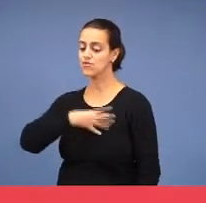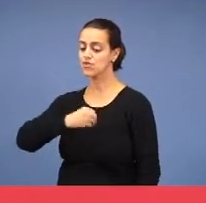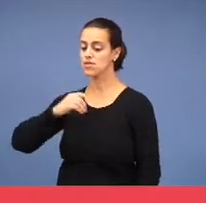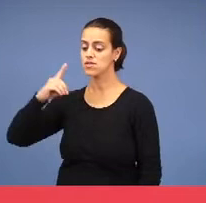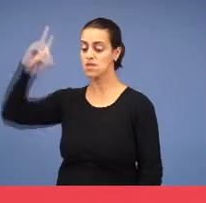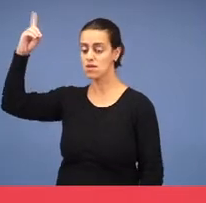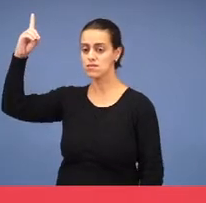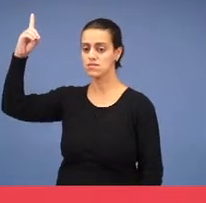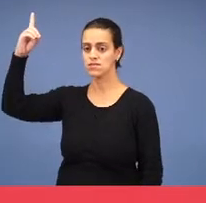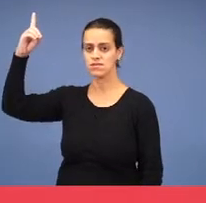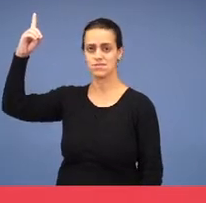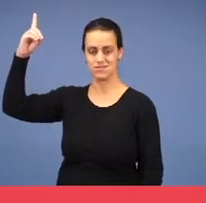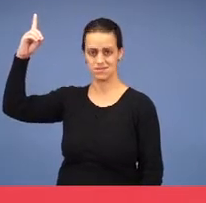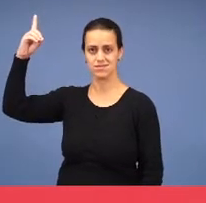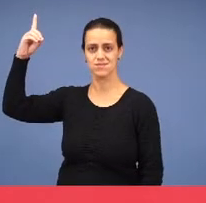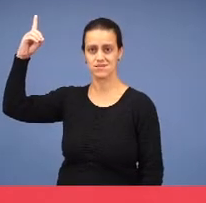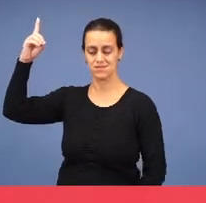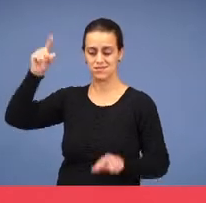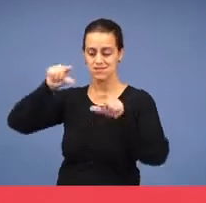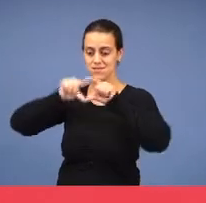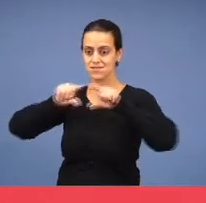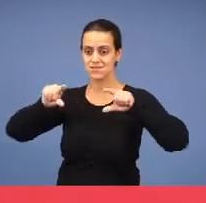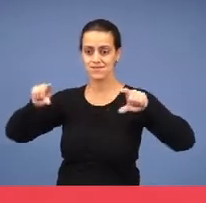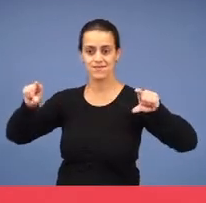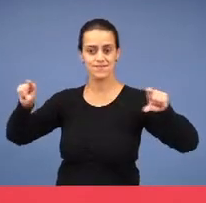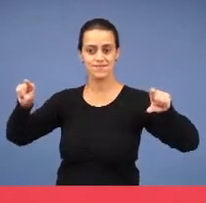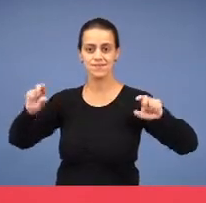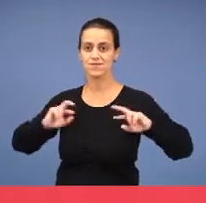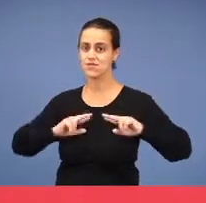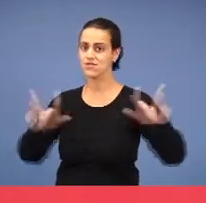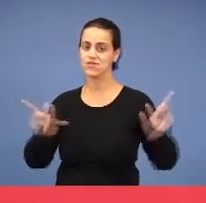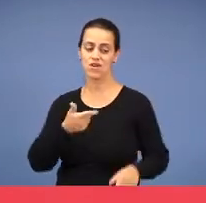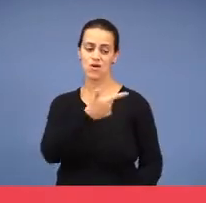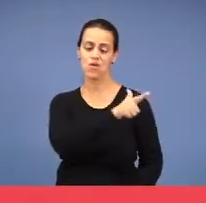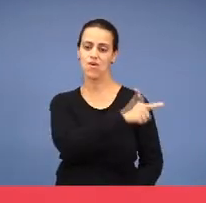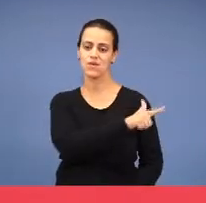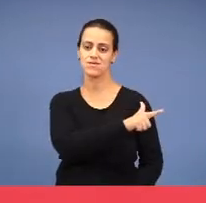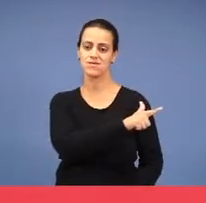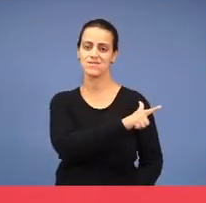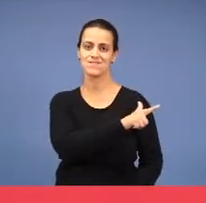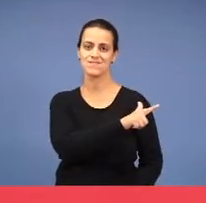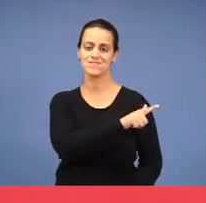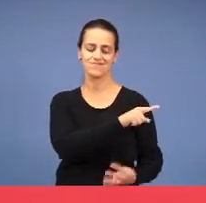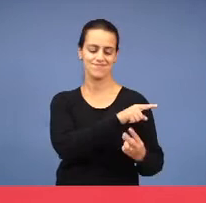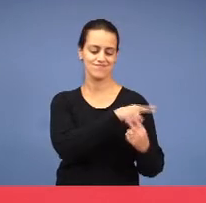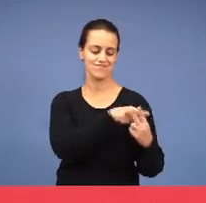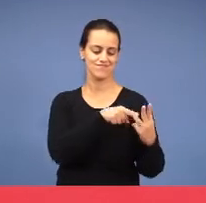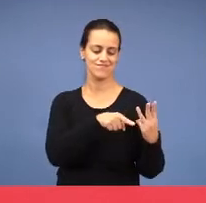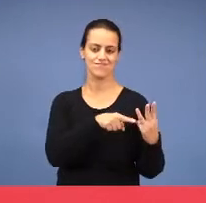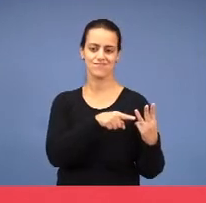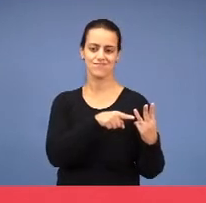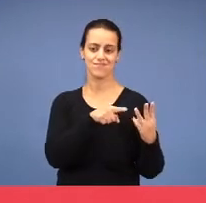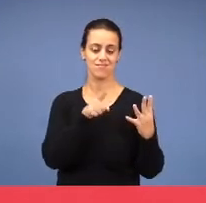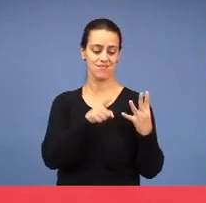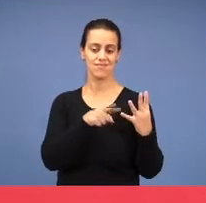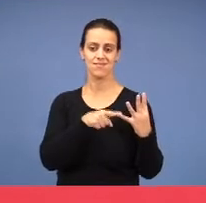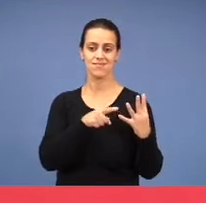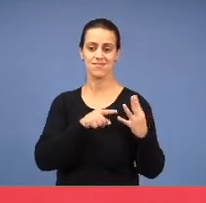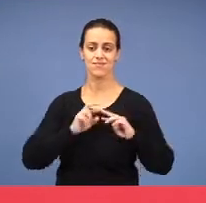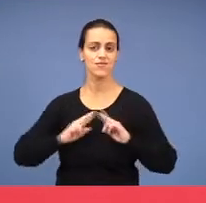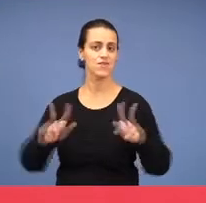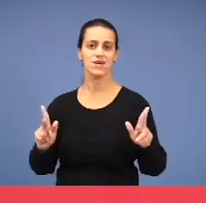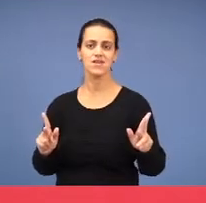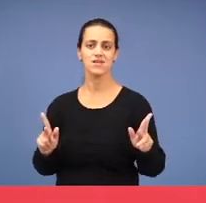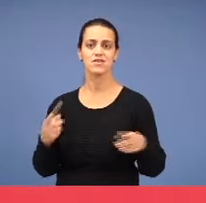A primeira frase é completamente diferente das outras. É uma ação direta de Jesus, porque ele é o Senhor